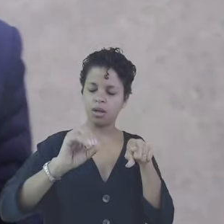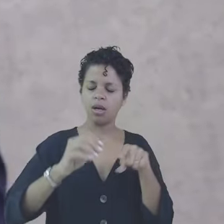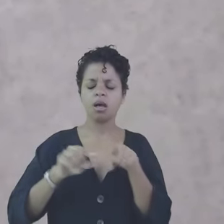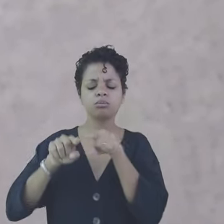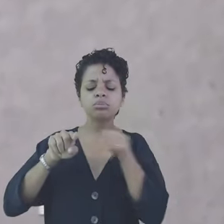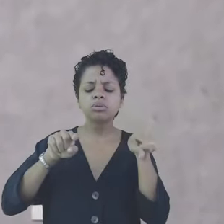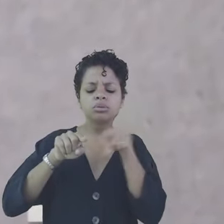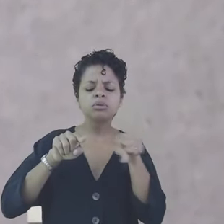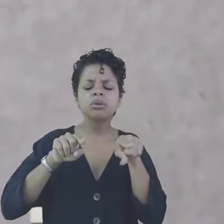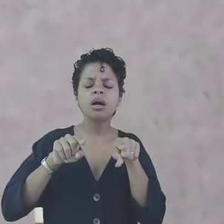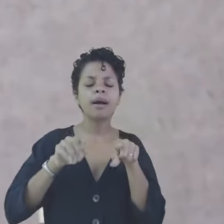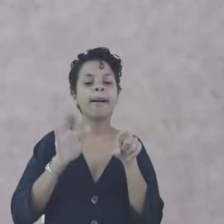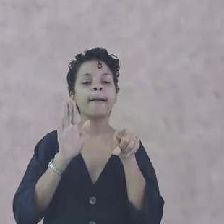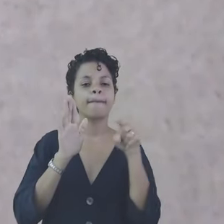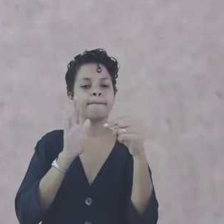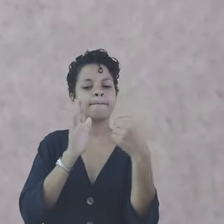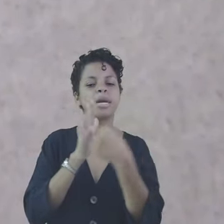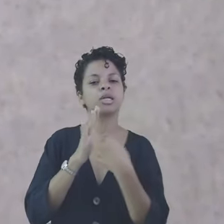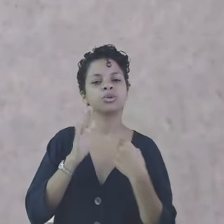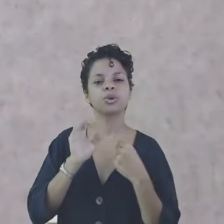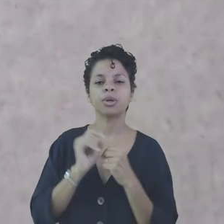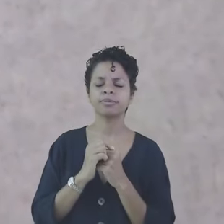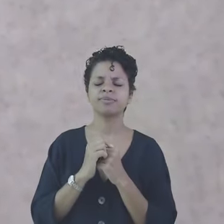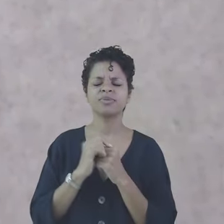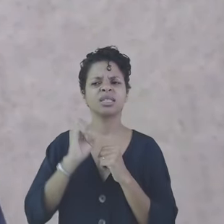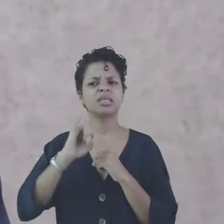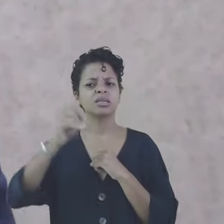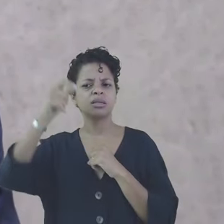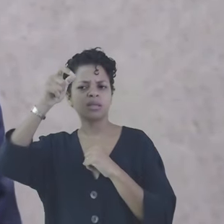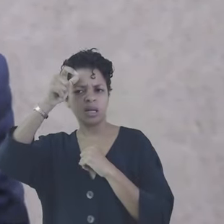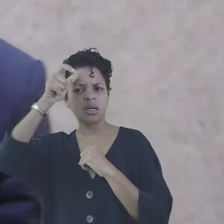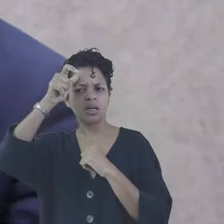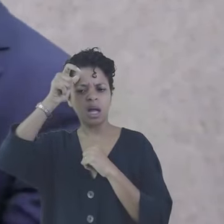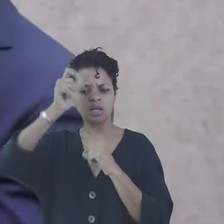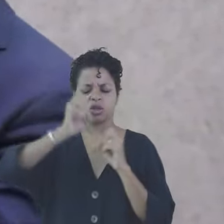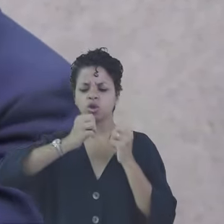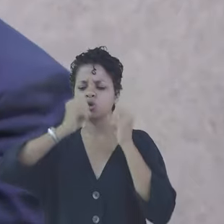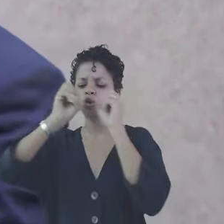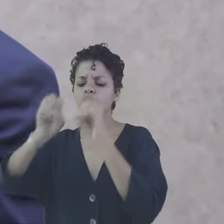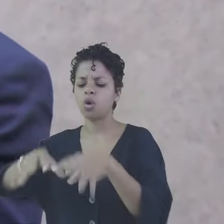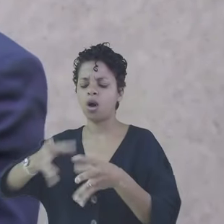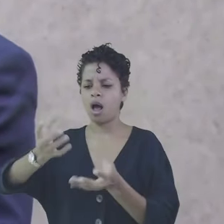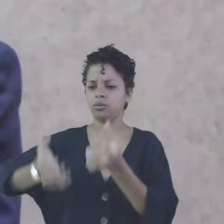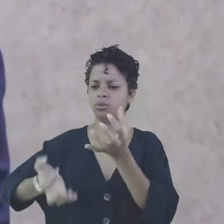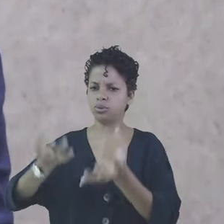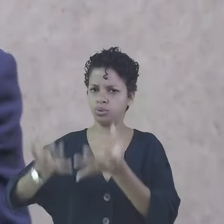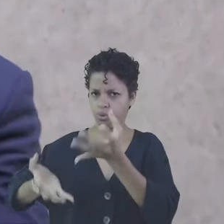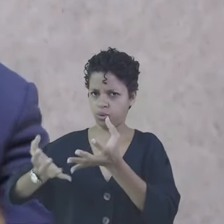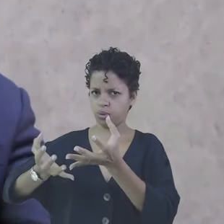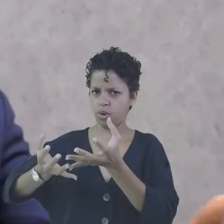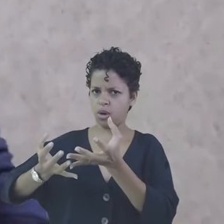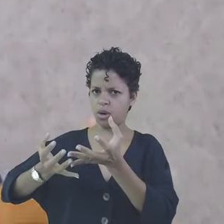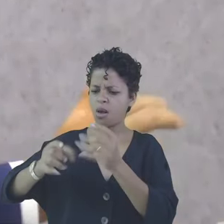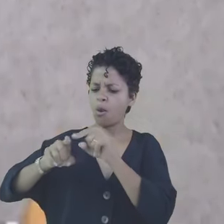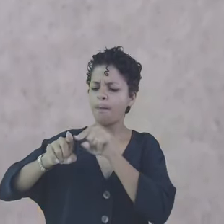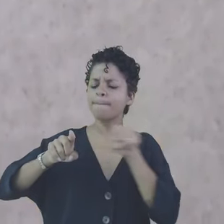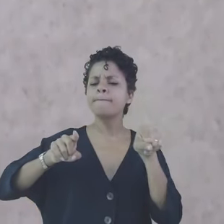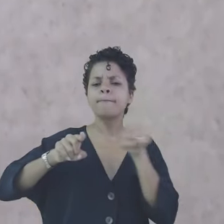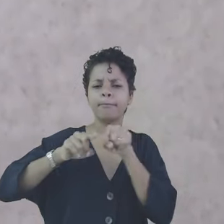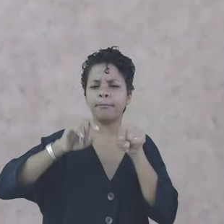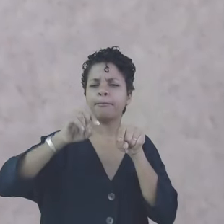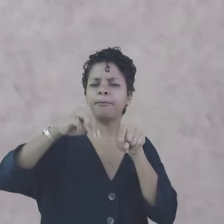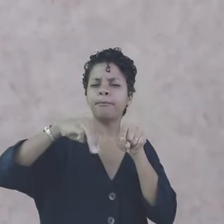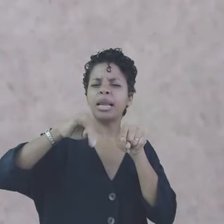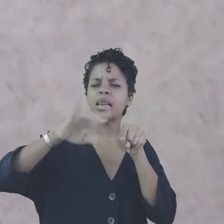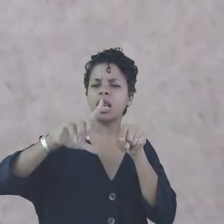pastor, se Satanás será lançado dentro de um lago de fogo e enxofre, depois do milênio, onde já se encontram a besta